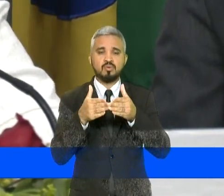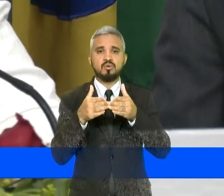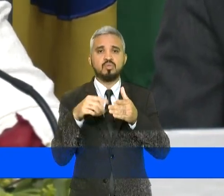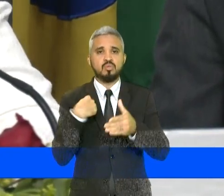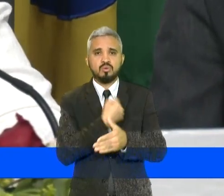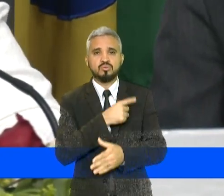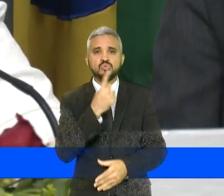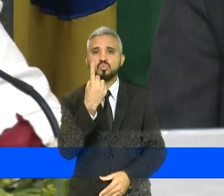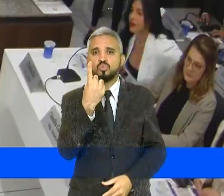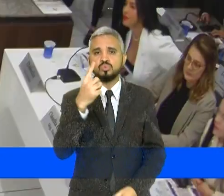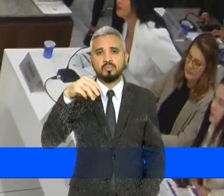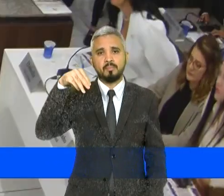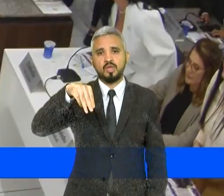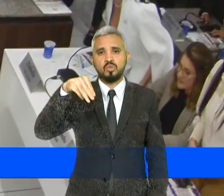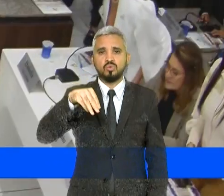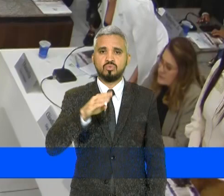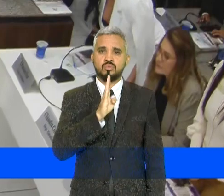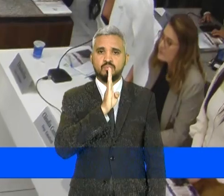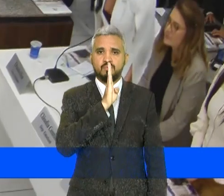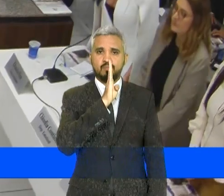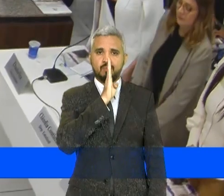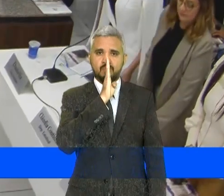silêncio.